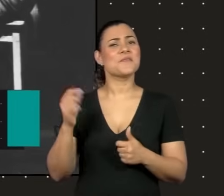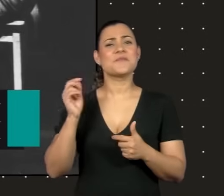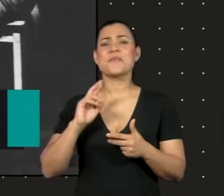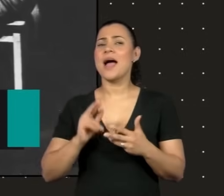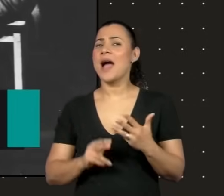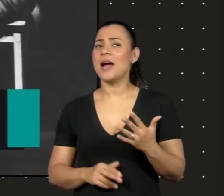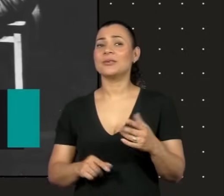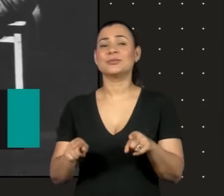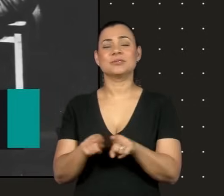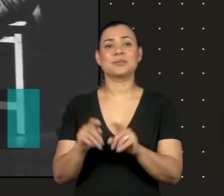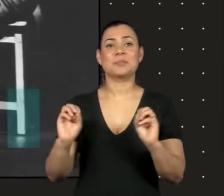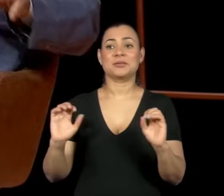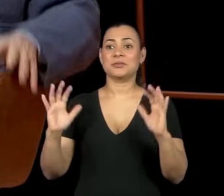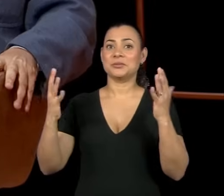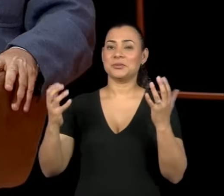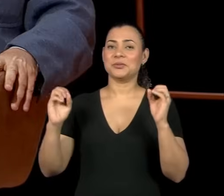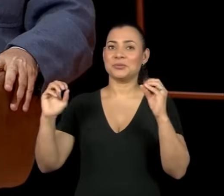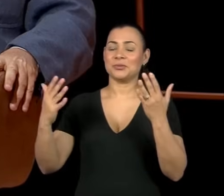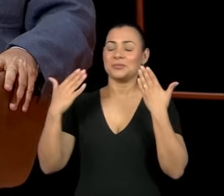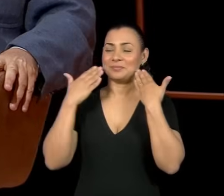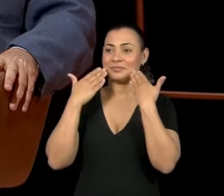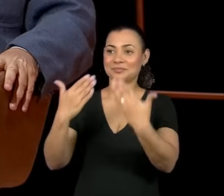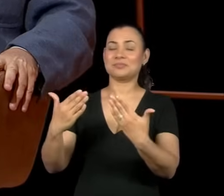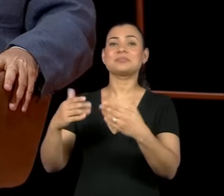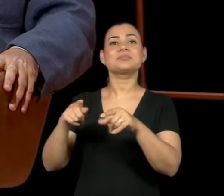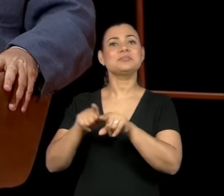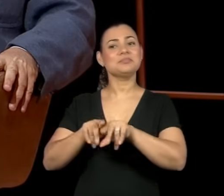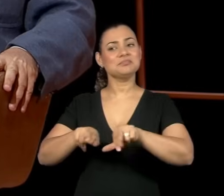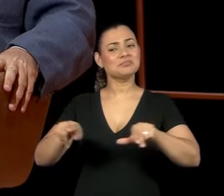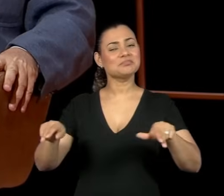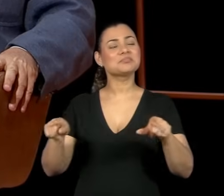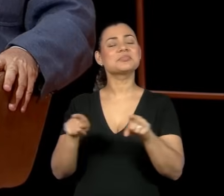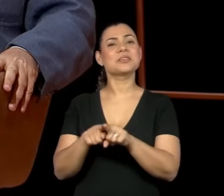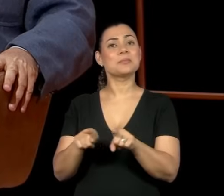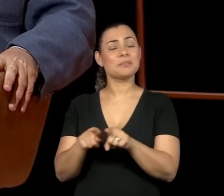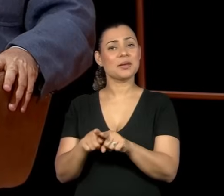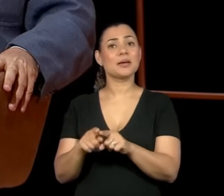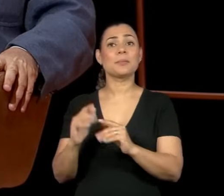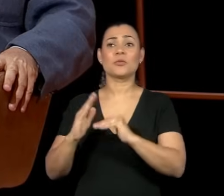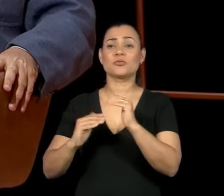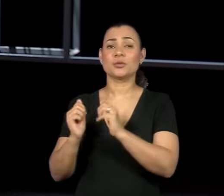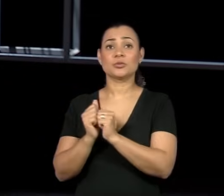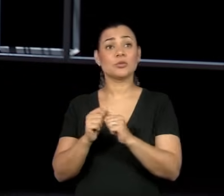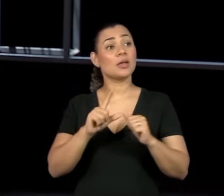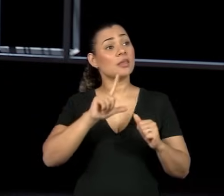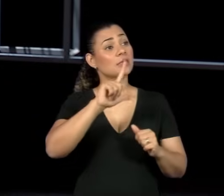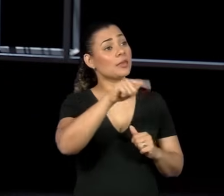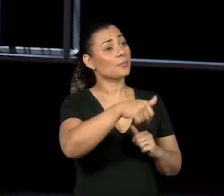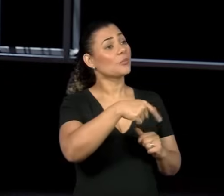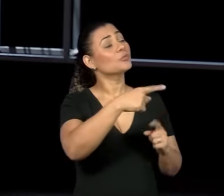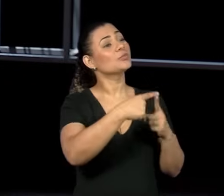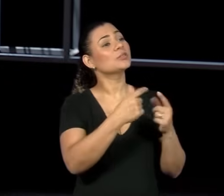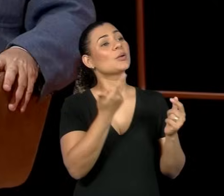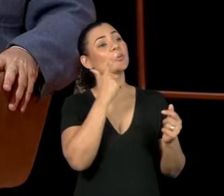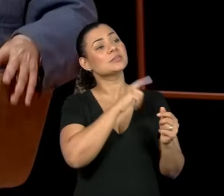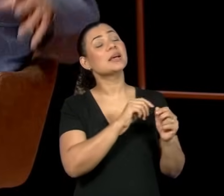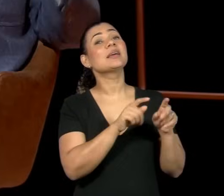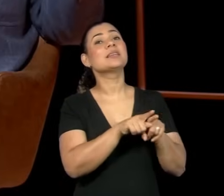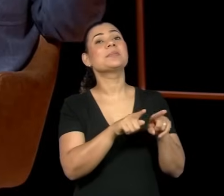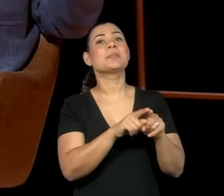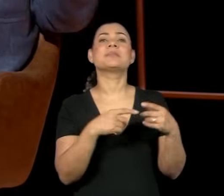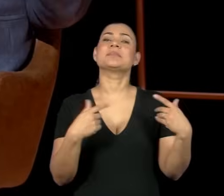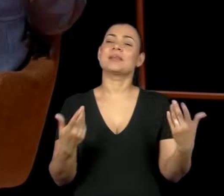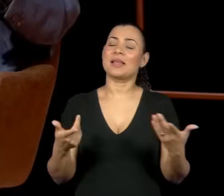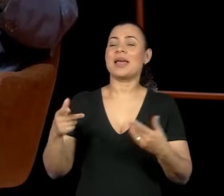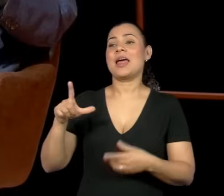cenários Marcos Flaxman e Berbara. E depois dela você chega a Rita Lee. Aí Elis